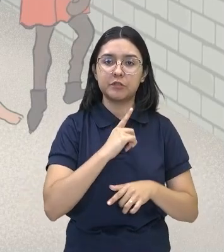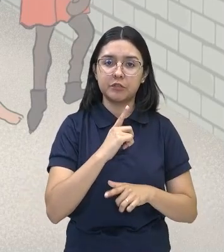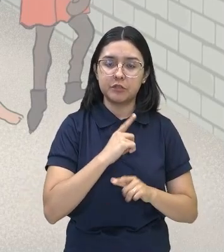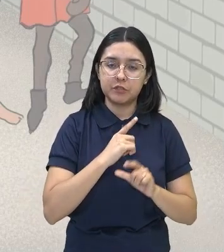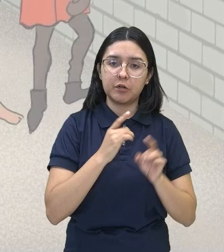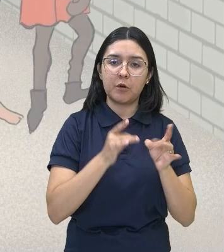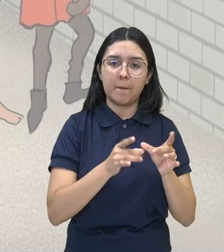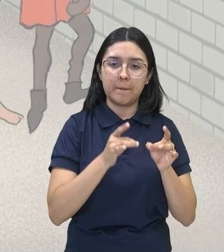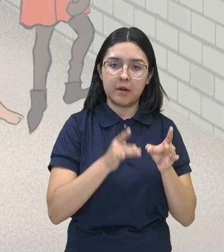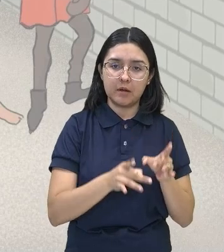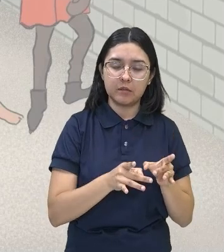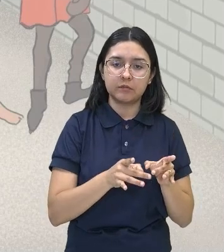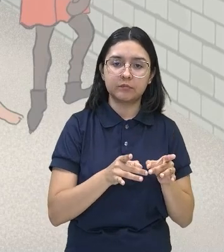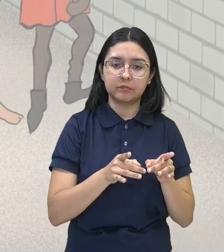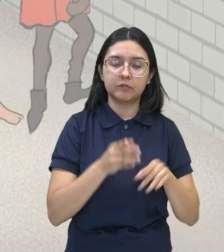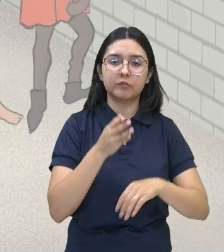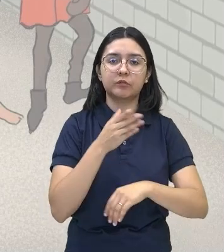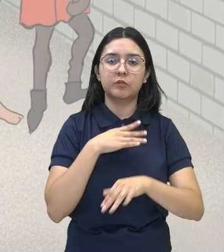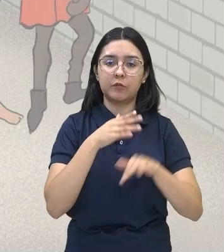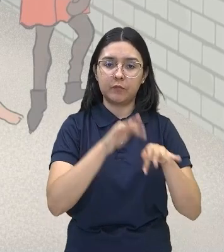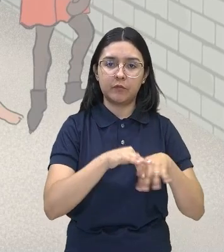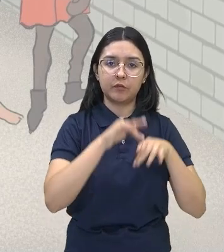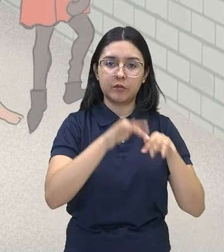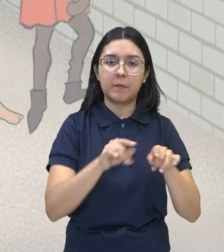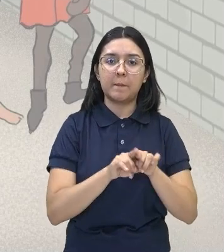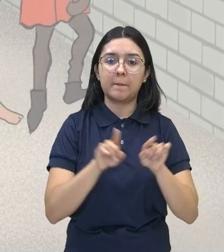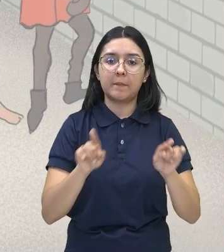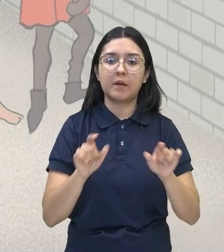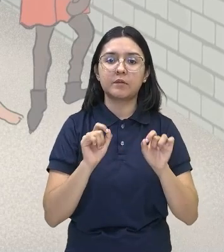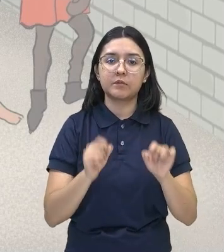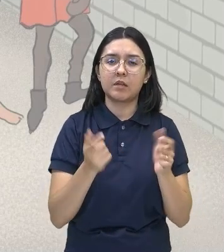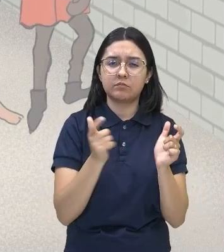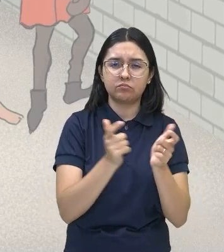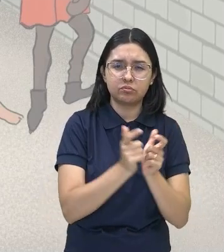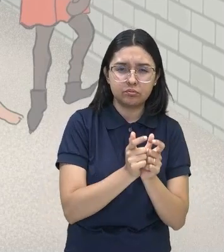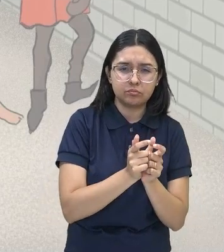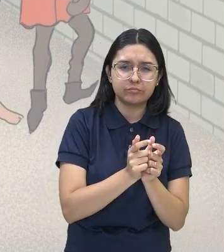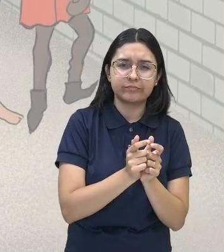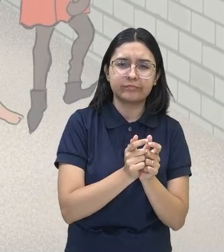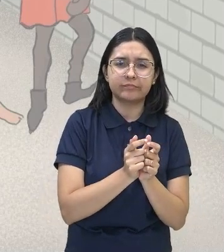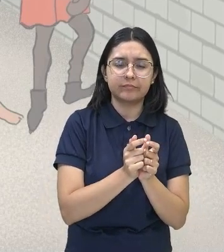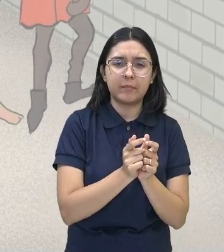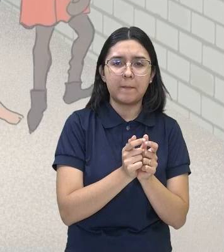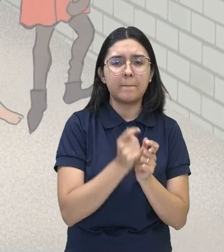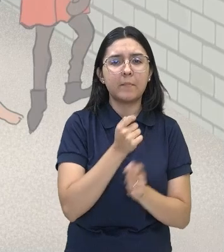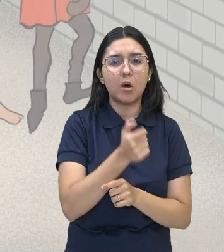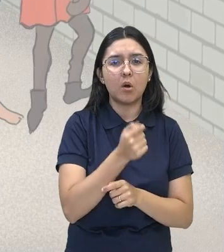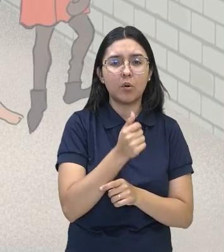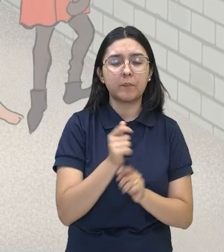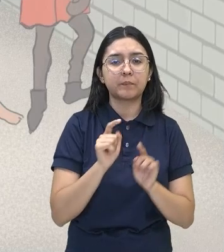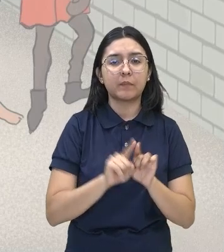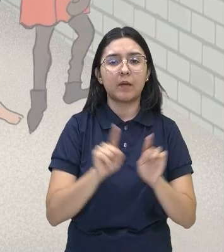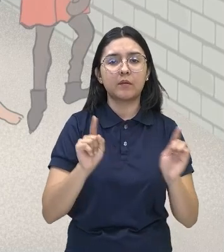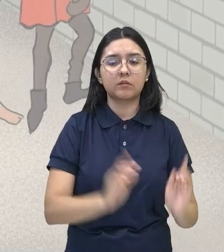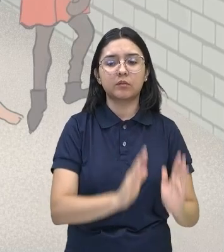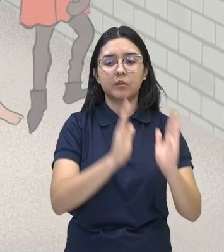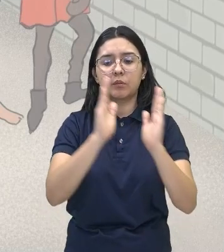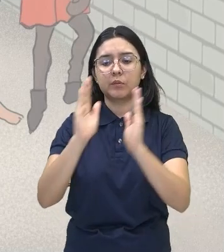trocas comerciais lá no feudalismo, mas ele era incipiente, quase que não existia, tá, gente? E passou-se